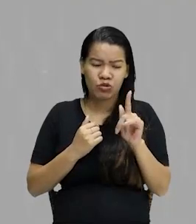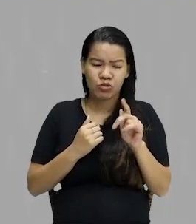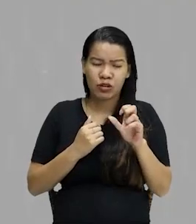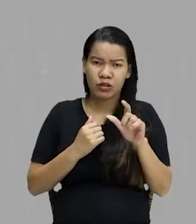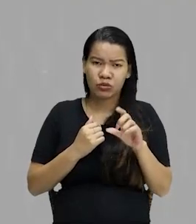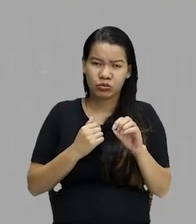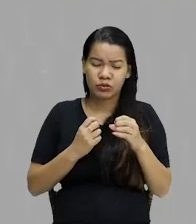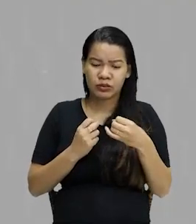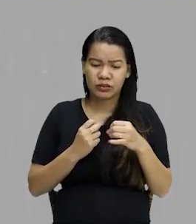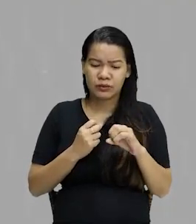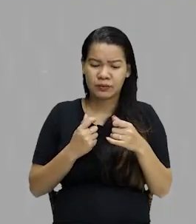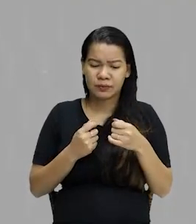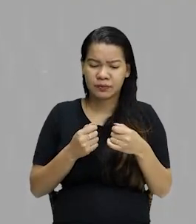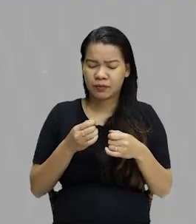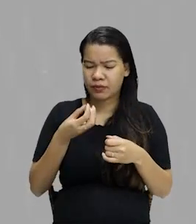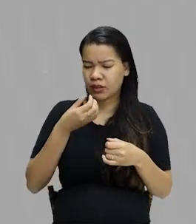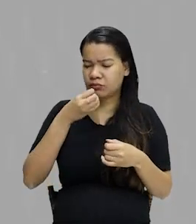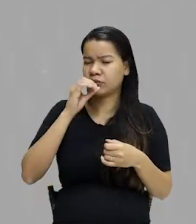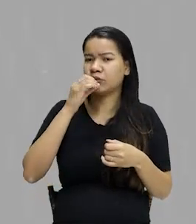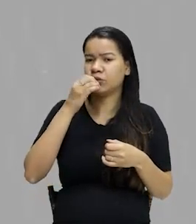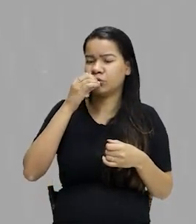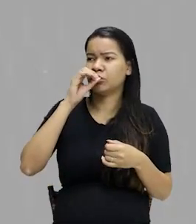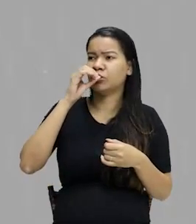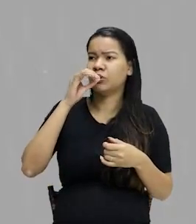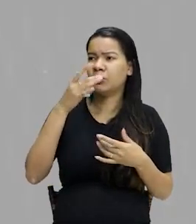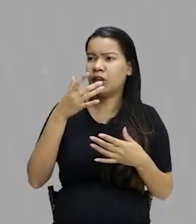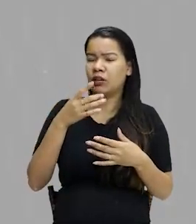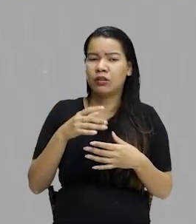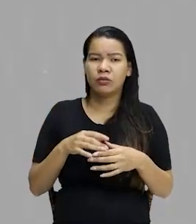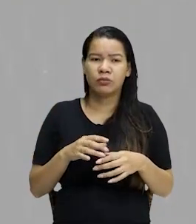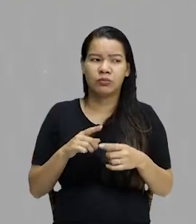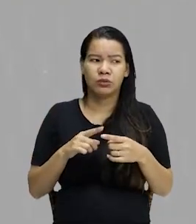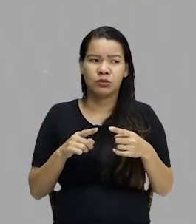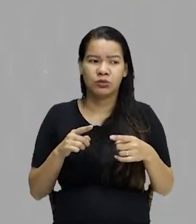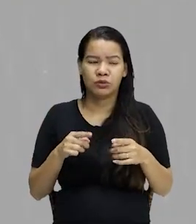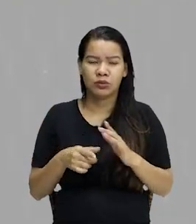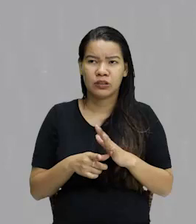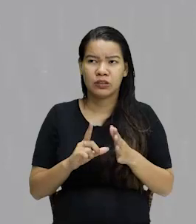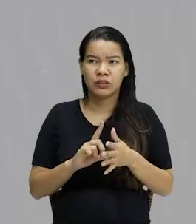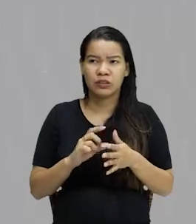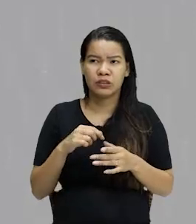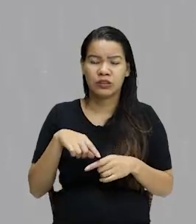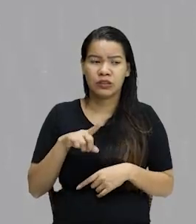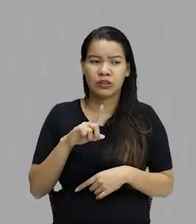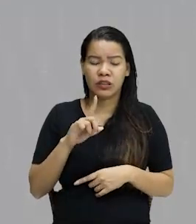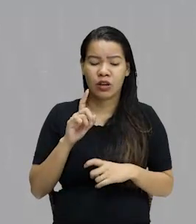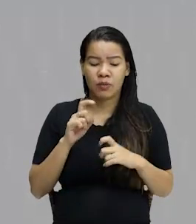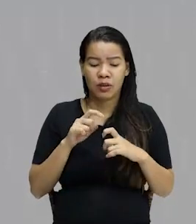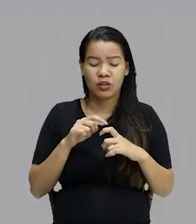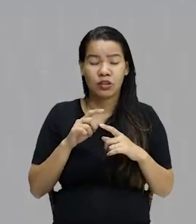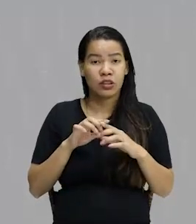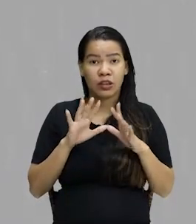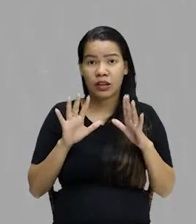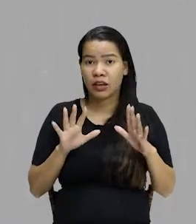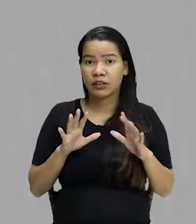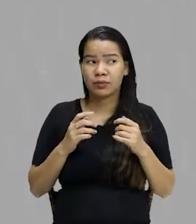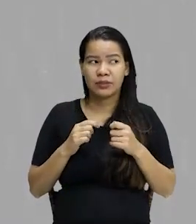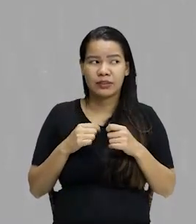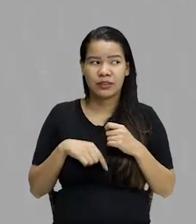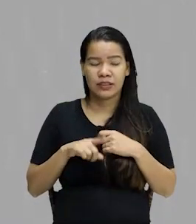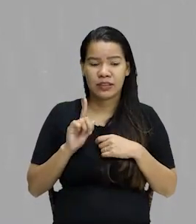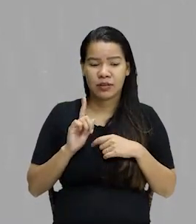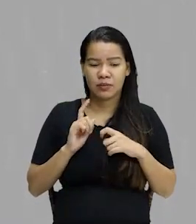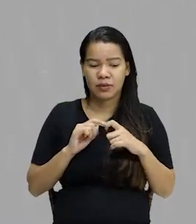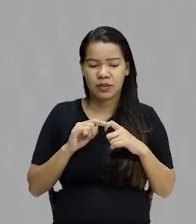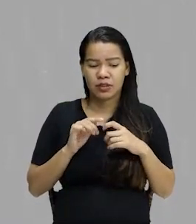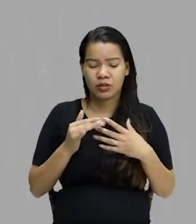precisa tomar alguma substância, algum produto antes de ir ao médico. E lógico, precisa ir ao médico. Então a gente